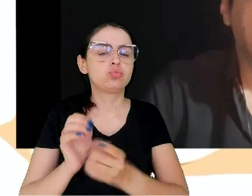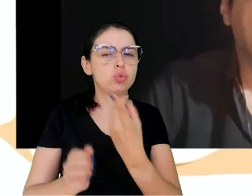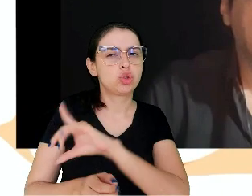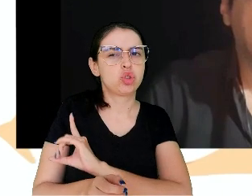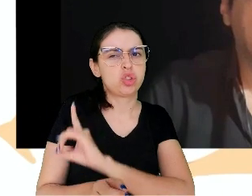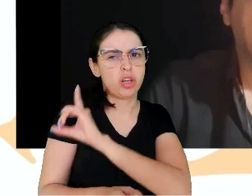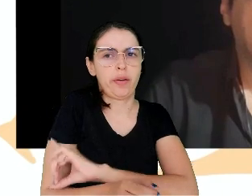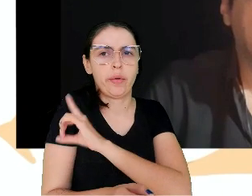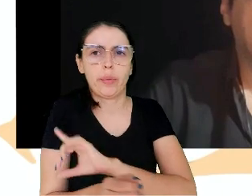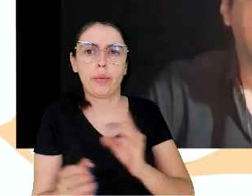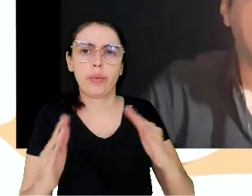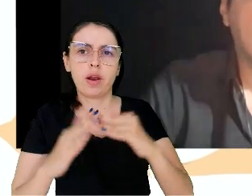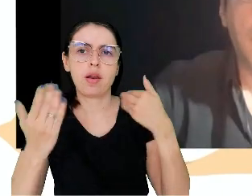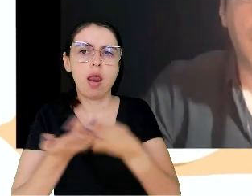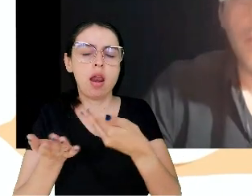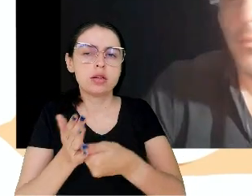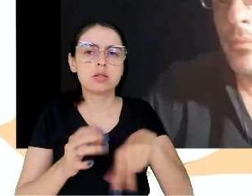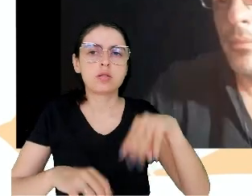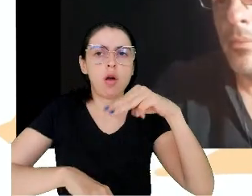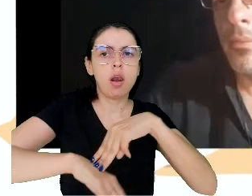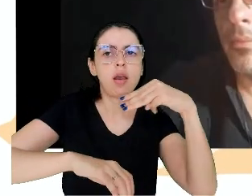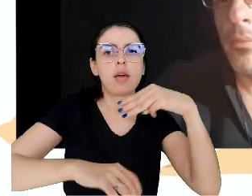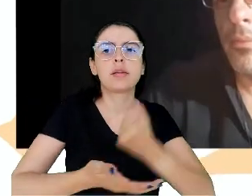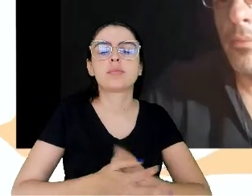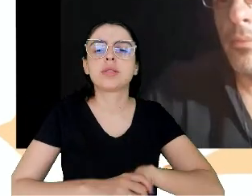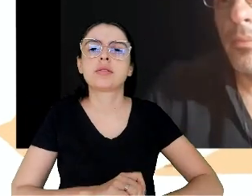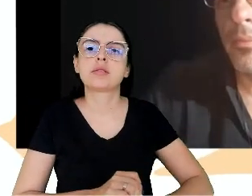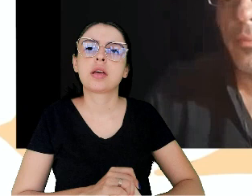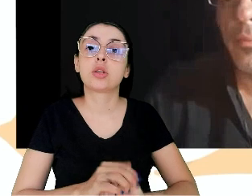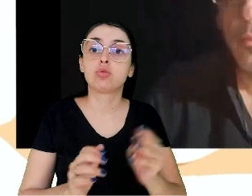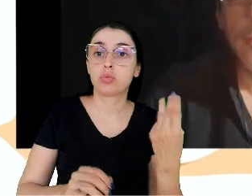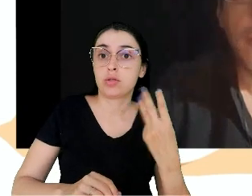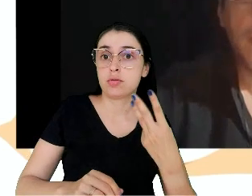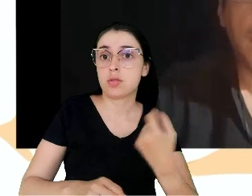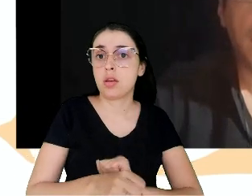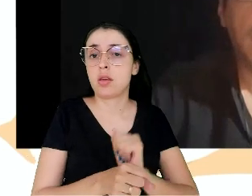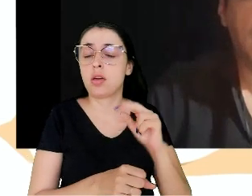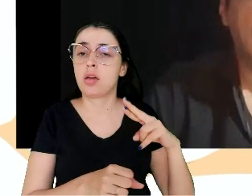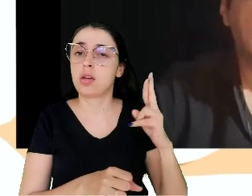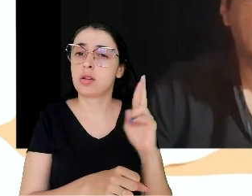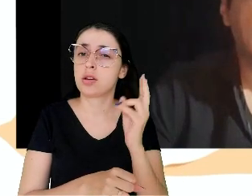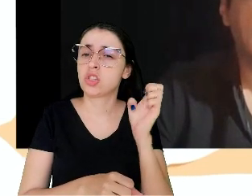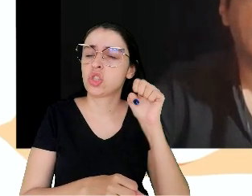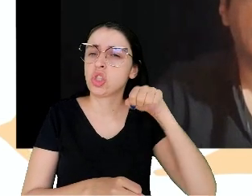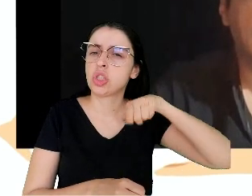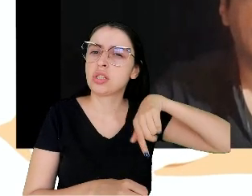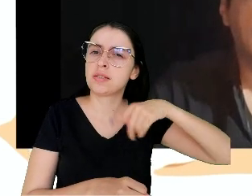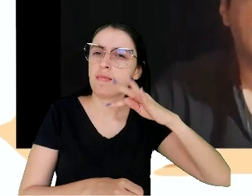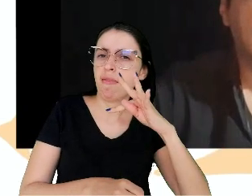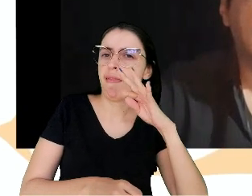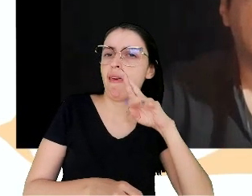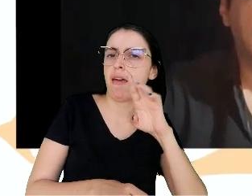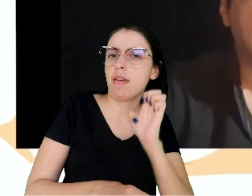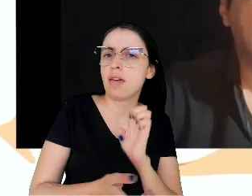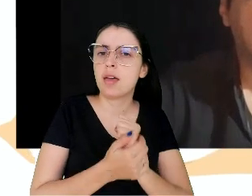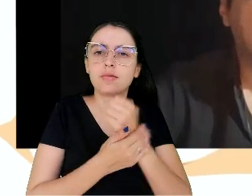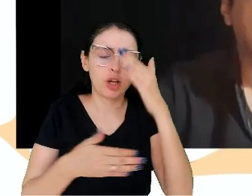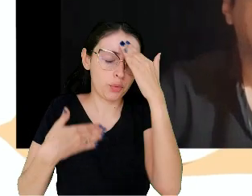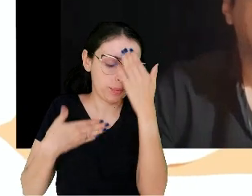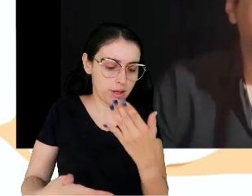da Comissão de Equidade de Gênero do TRF da Terceira Região. Agradeço imensamente o